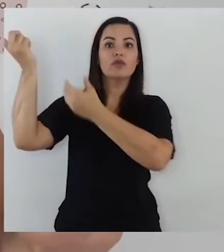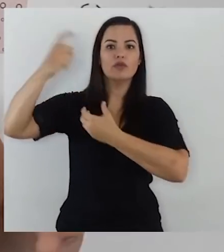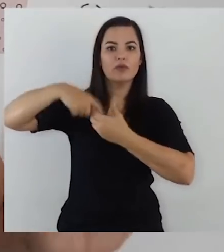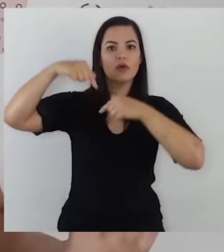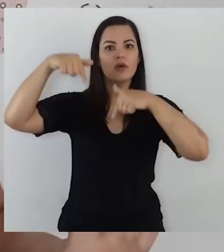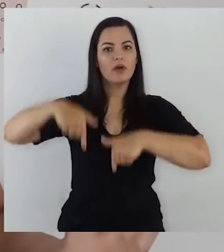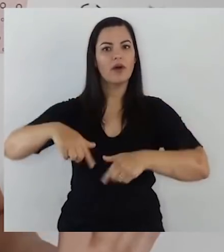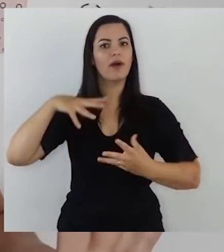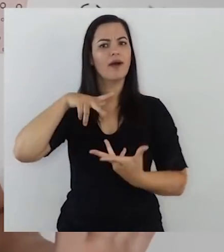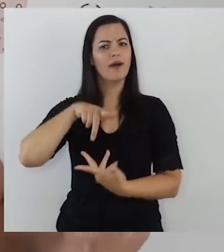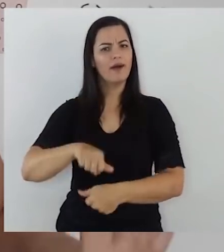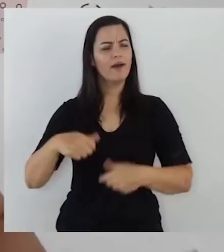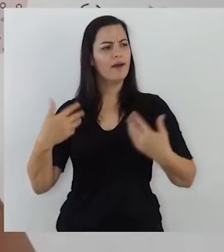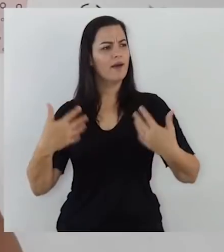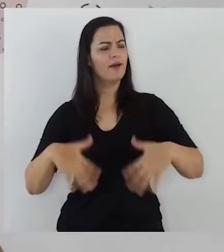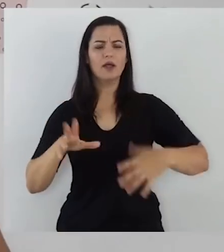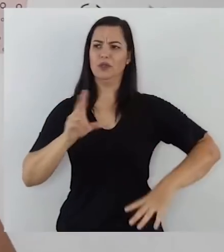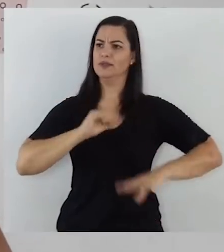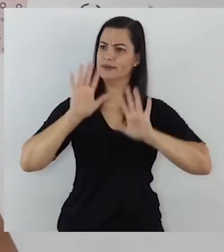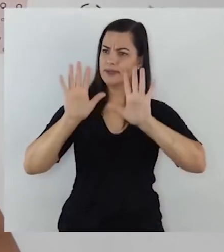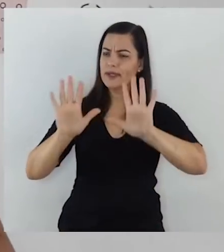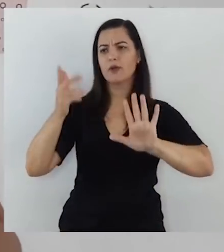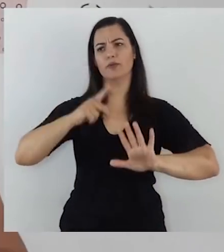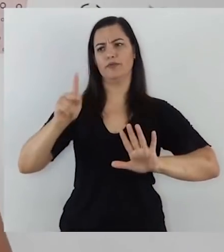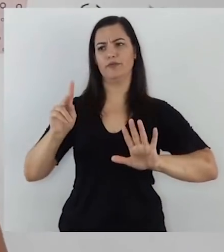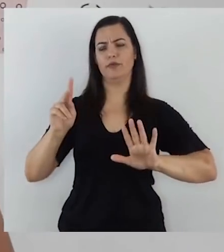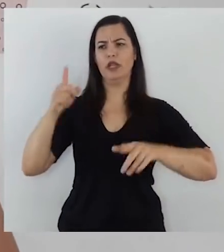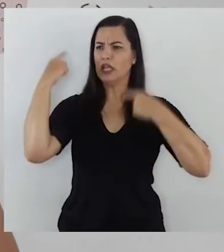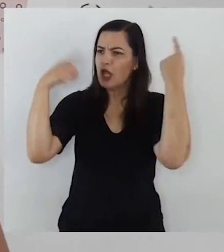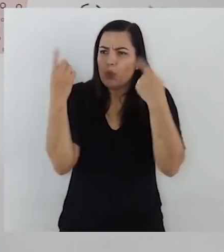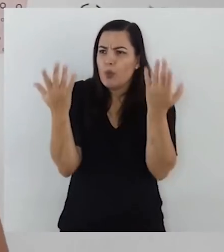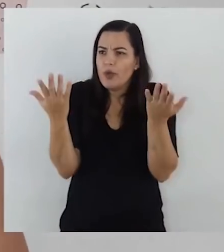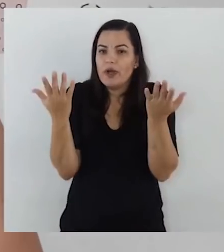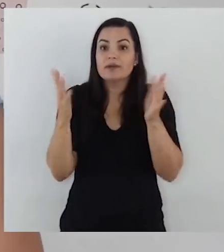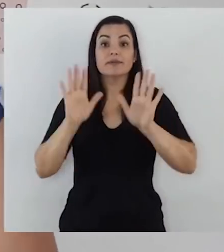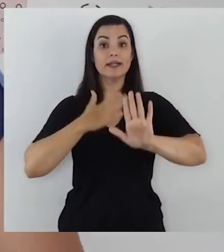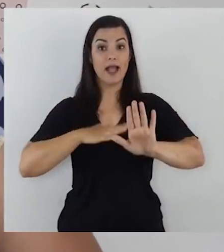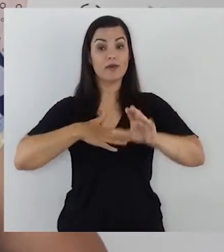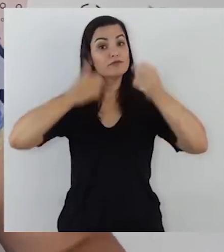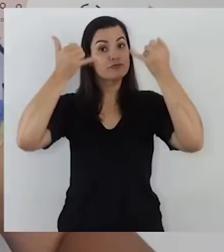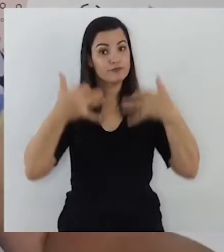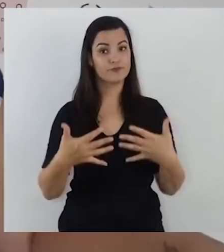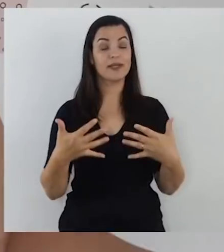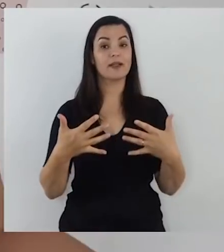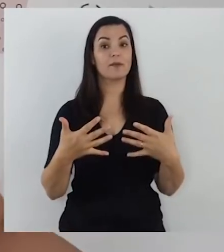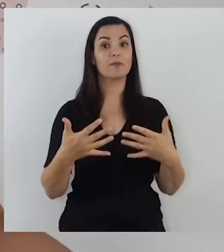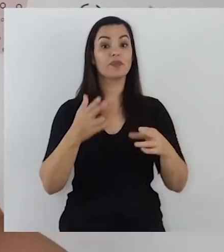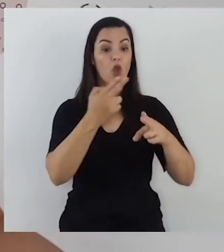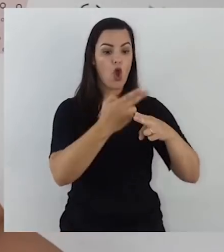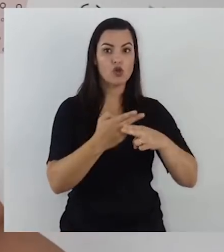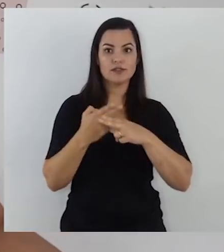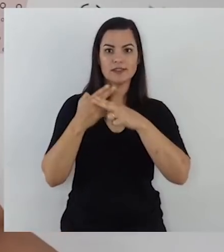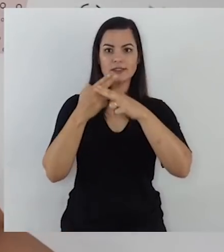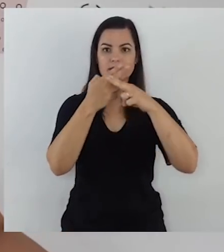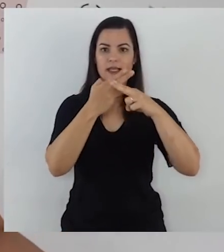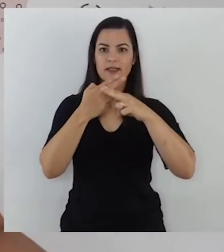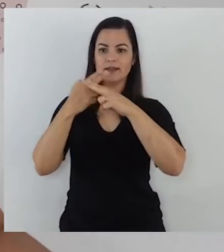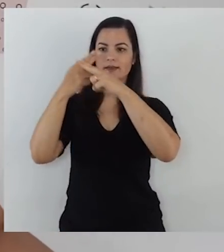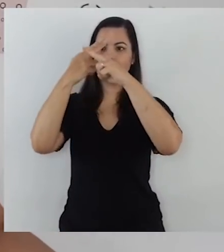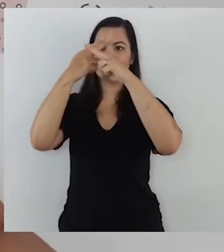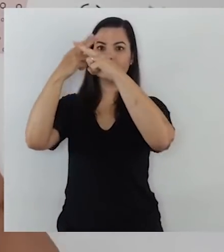Pro, calma. Que maluquice é essa? Então, vamos lá. O satélite estava levando os astronautas para